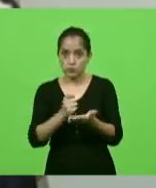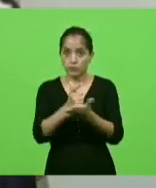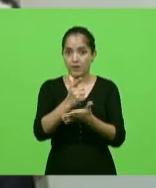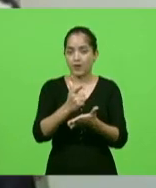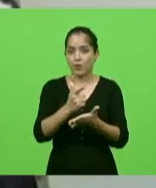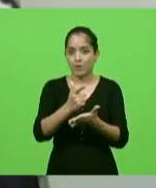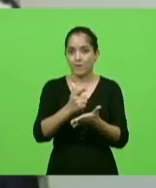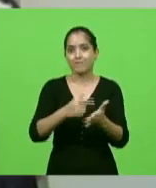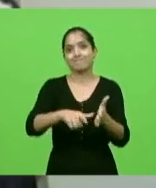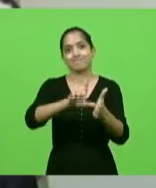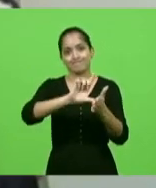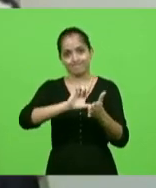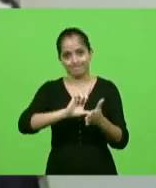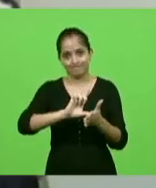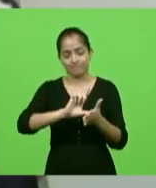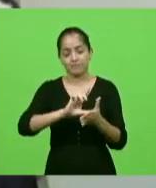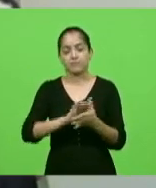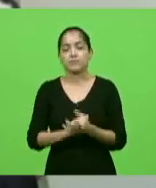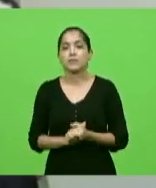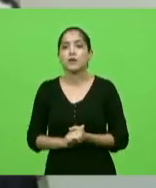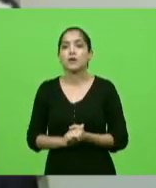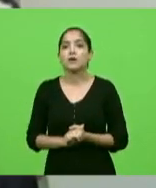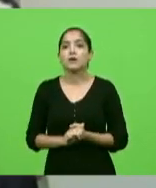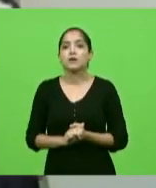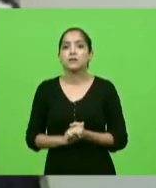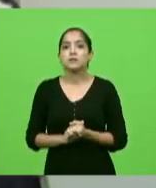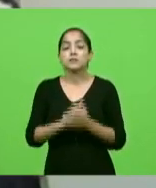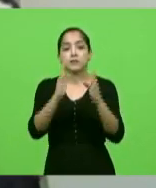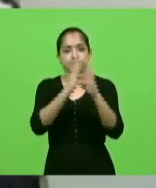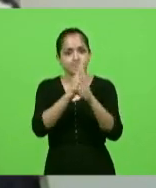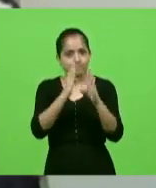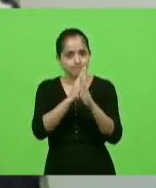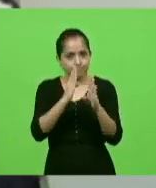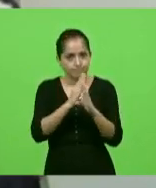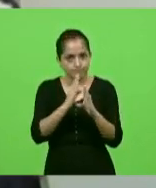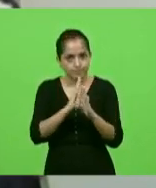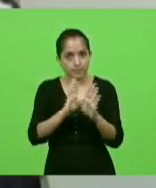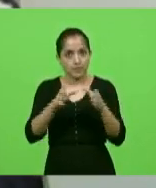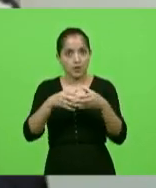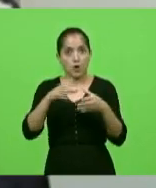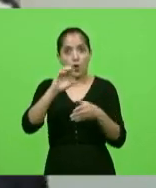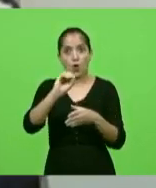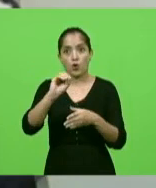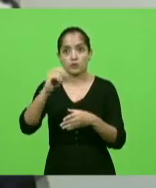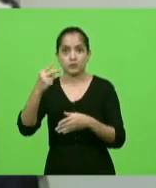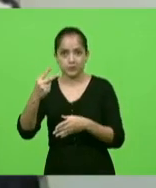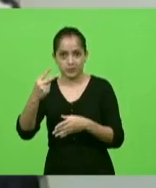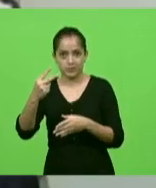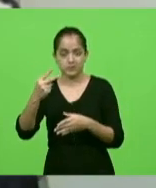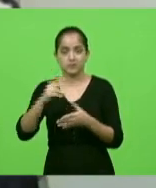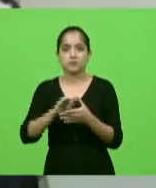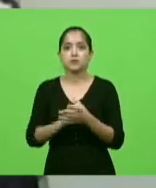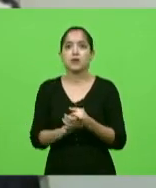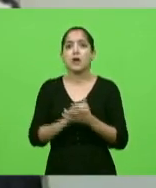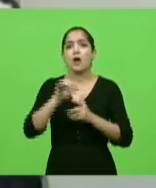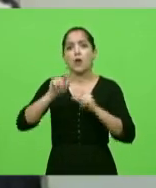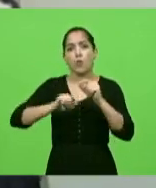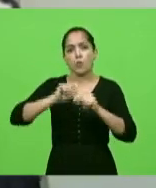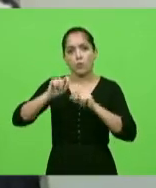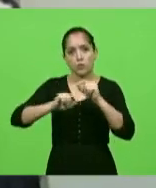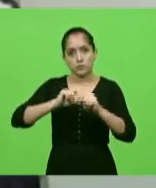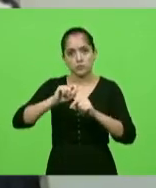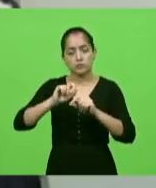antecipadamente aduziram seus fatos são apurados também na operação O2 oxigênio a qual